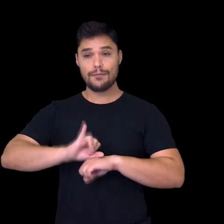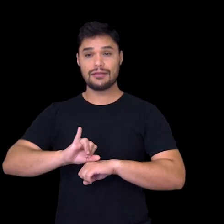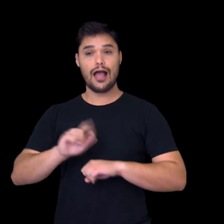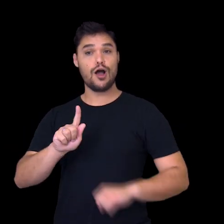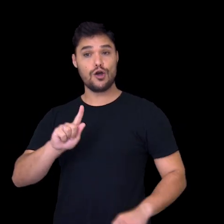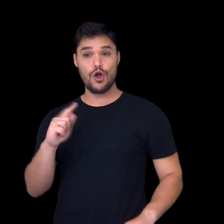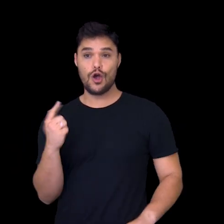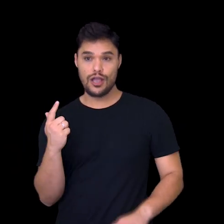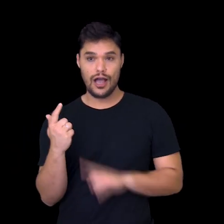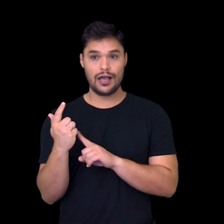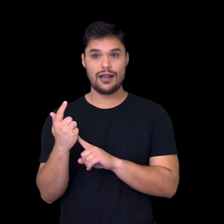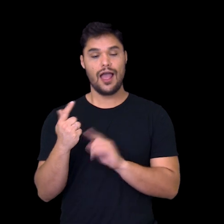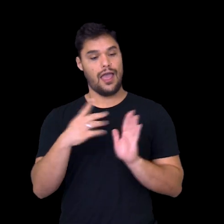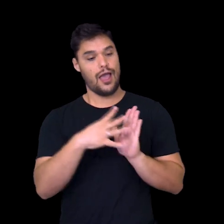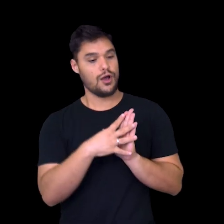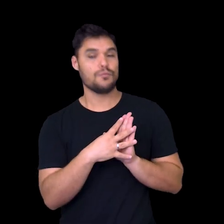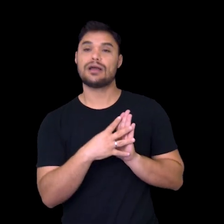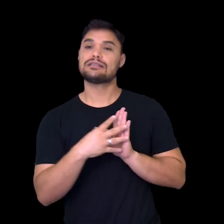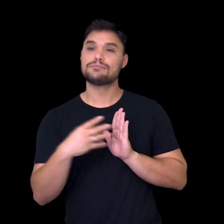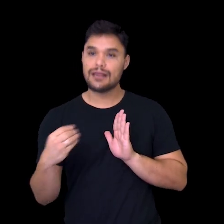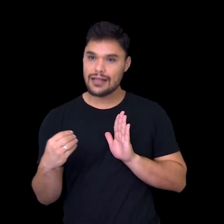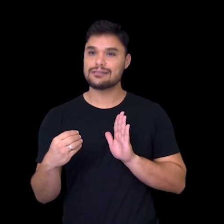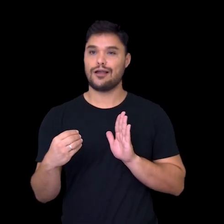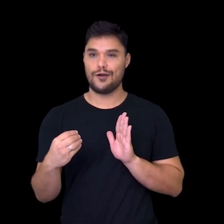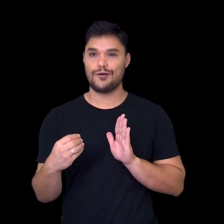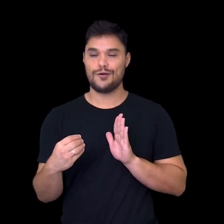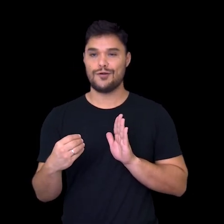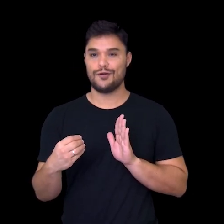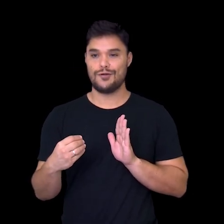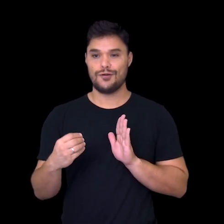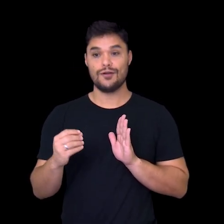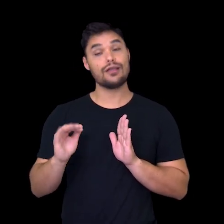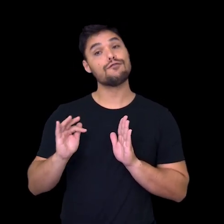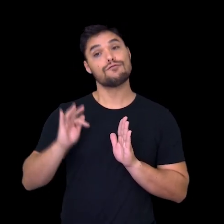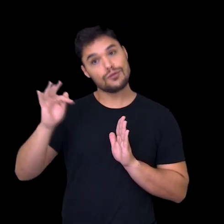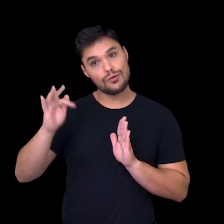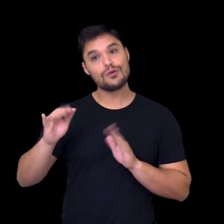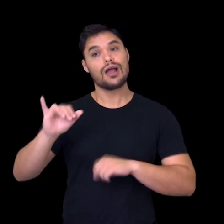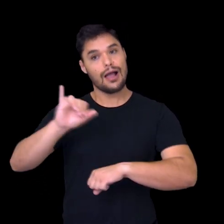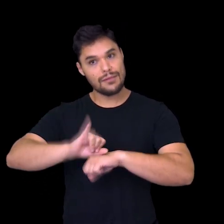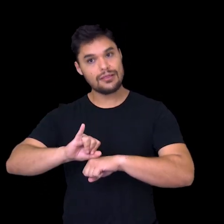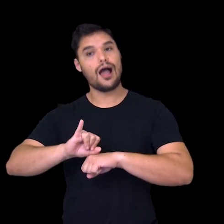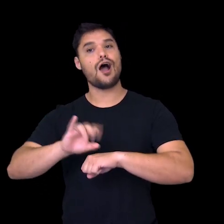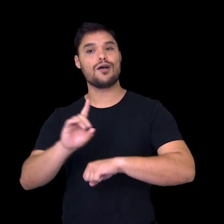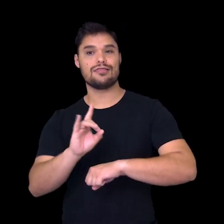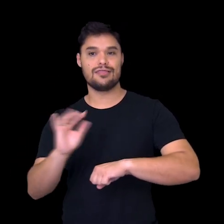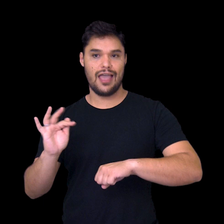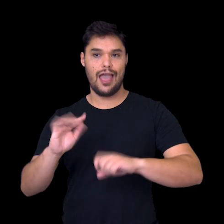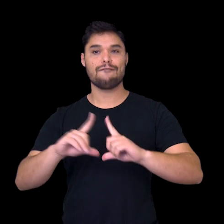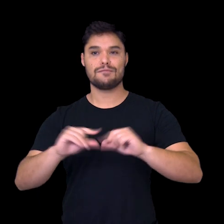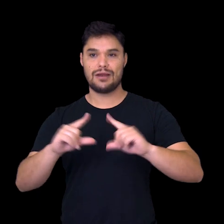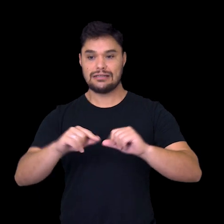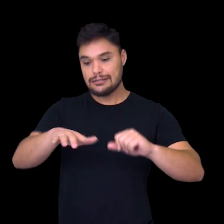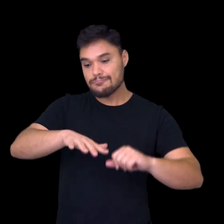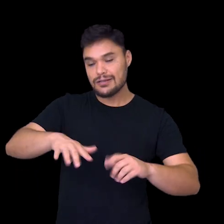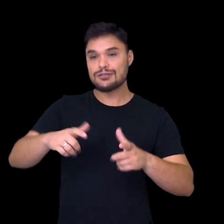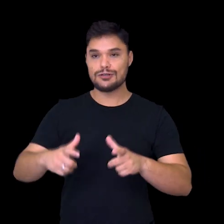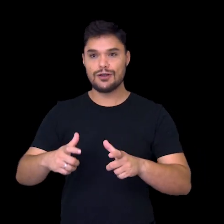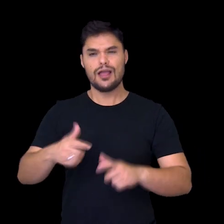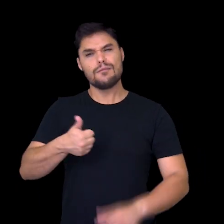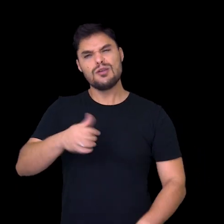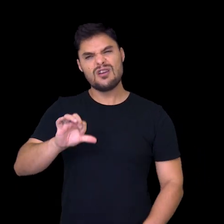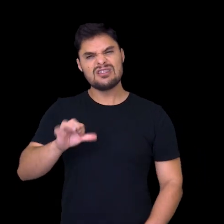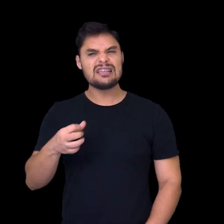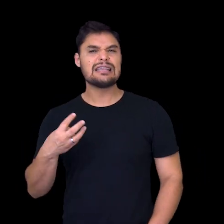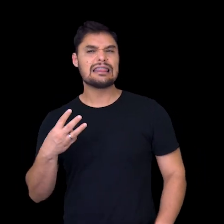uma inspiração e uma expectativa de que poderíamos, né, ter uma capital nacional nessa região.